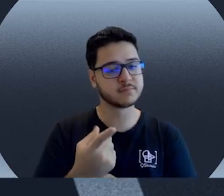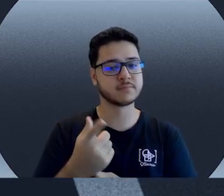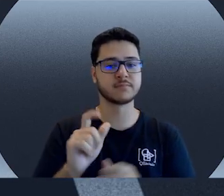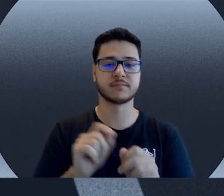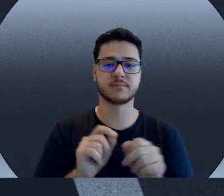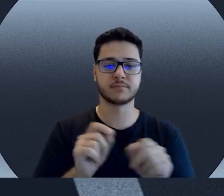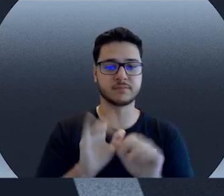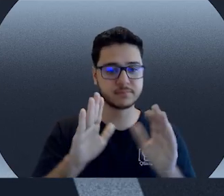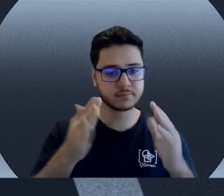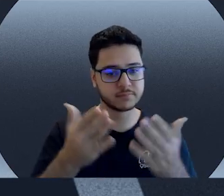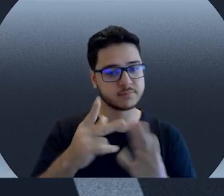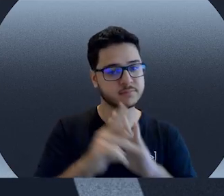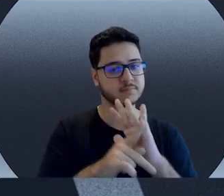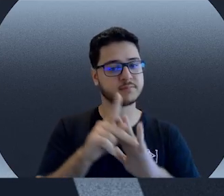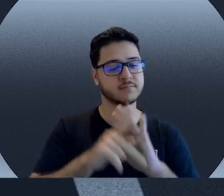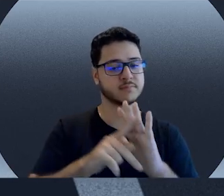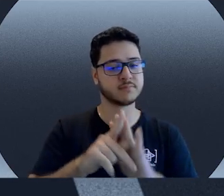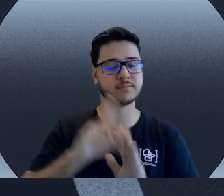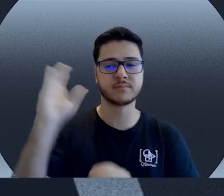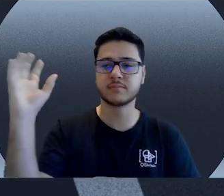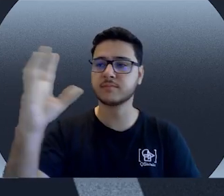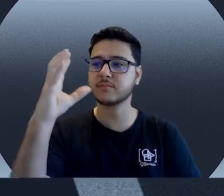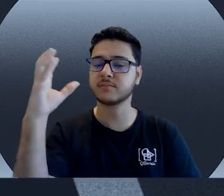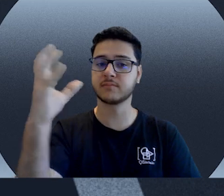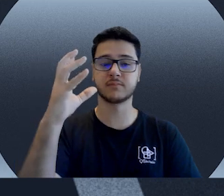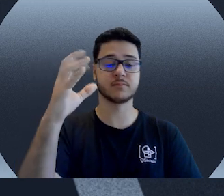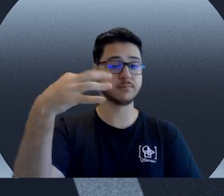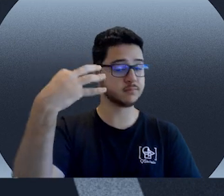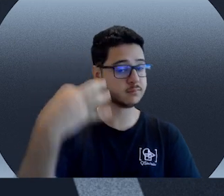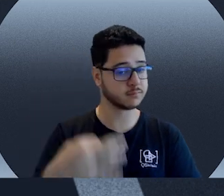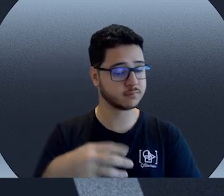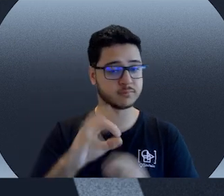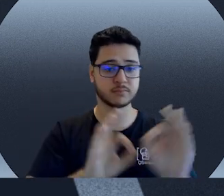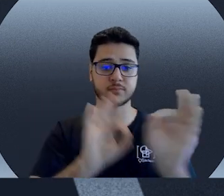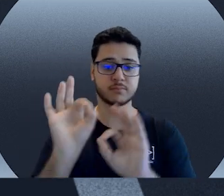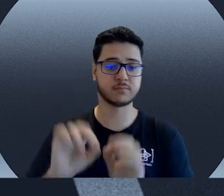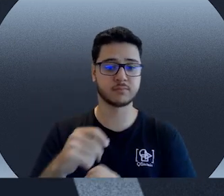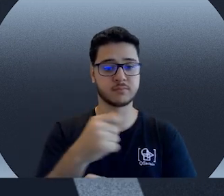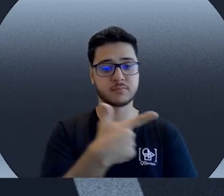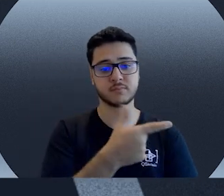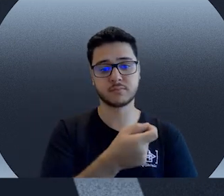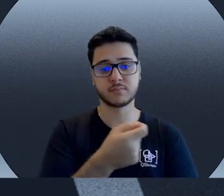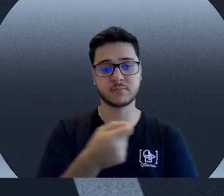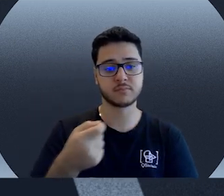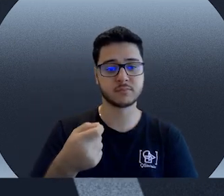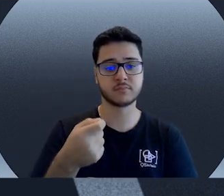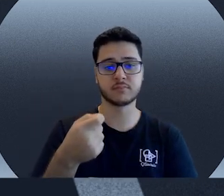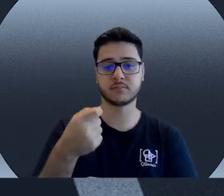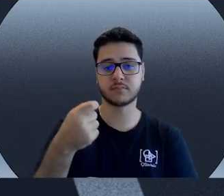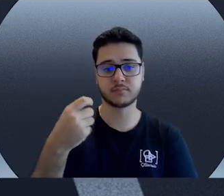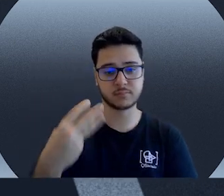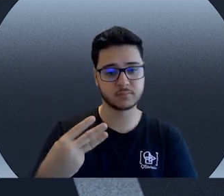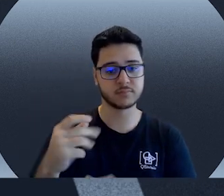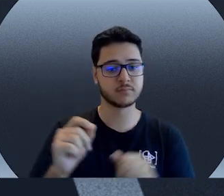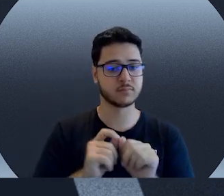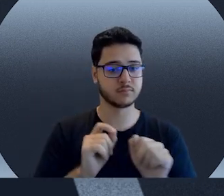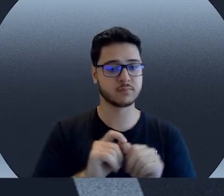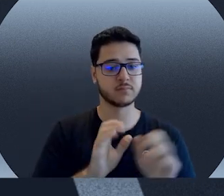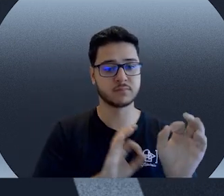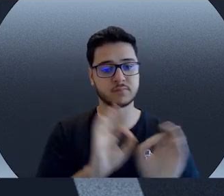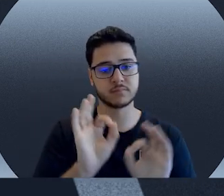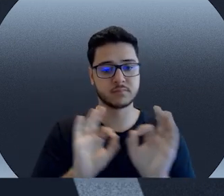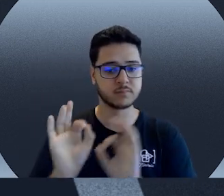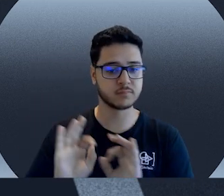que chama O Projeto do Clima, é uma obra de 2003, é uma instalação que ele faz no museu, onde ele faz